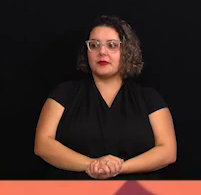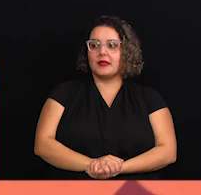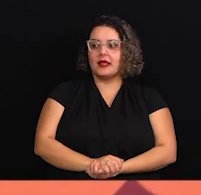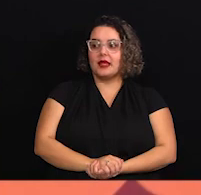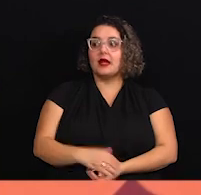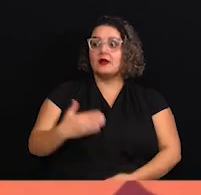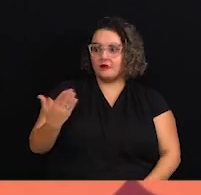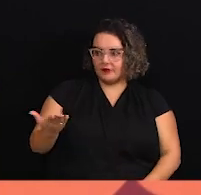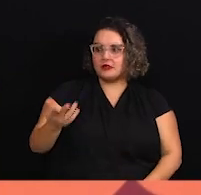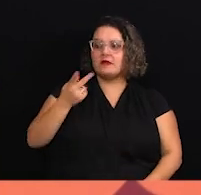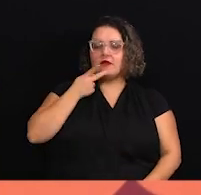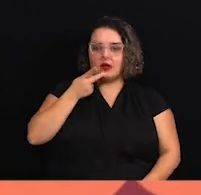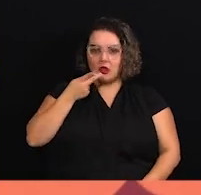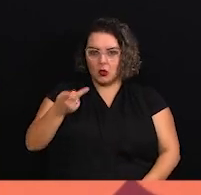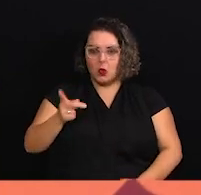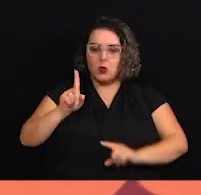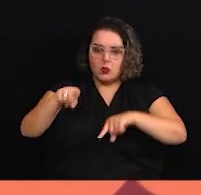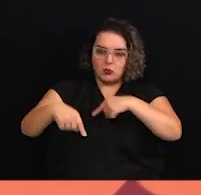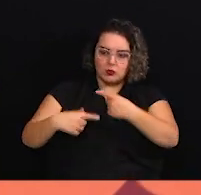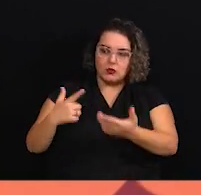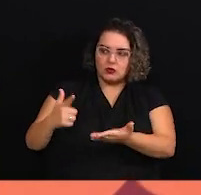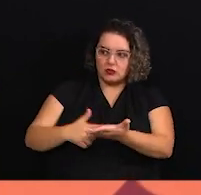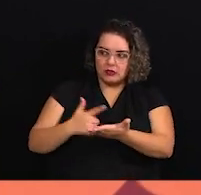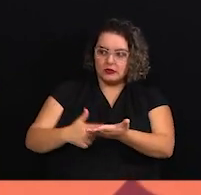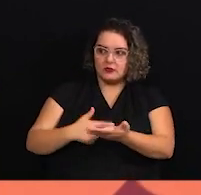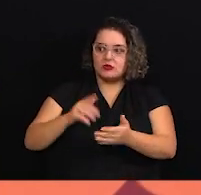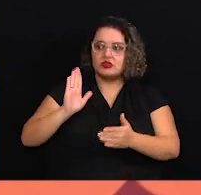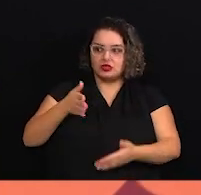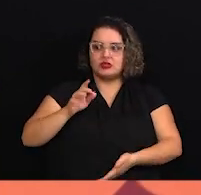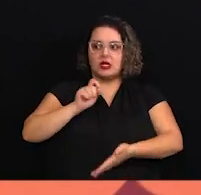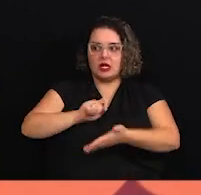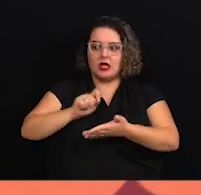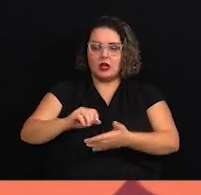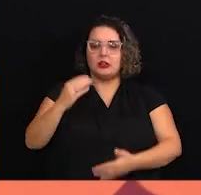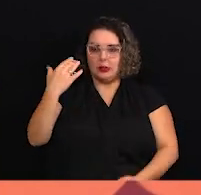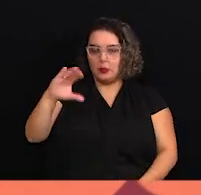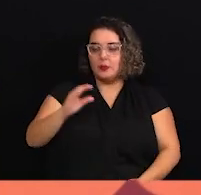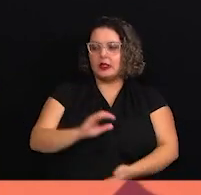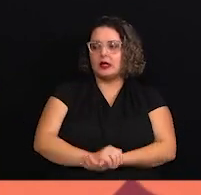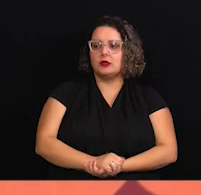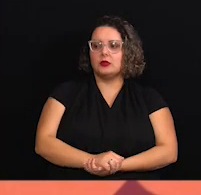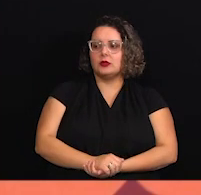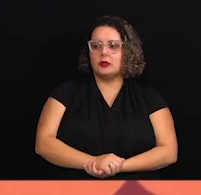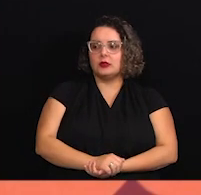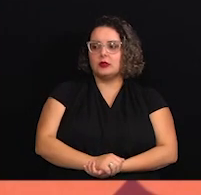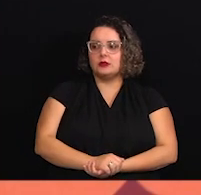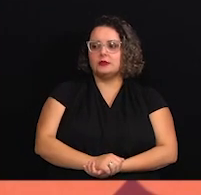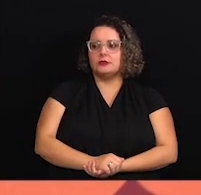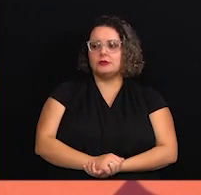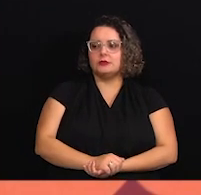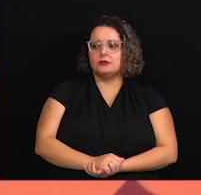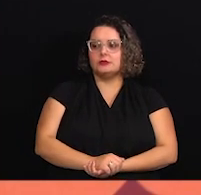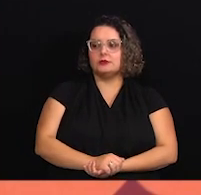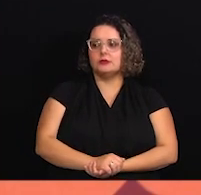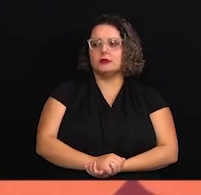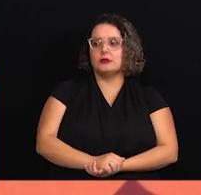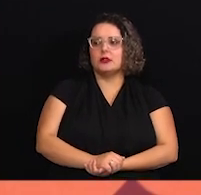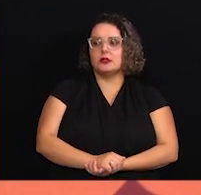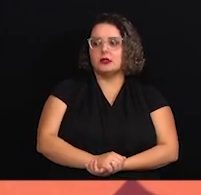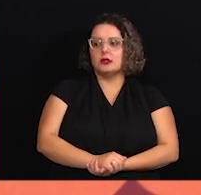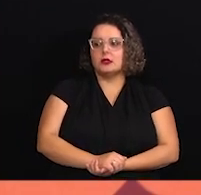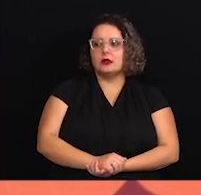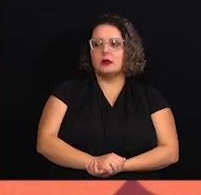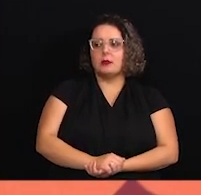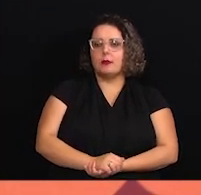você mencionou, né, os outros livros, né, que você já tem publicado, né? Então, você pegou ali